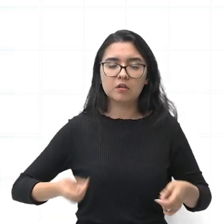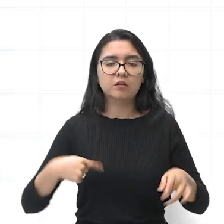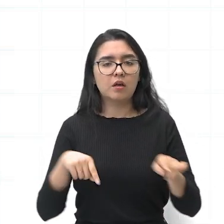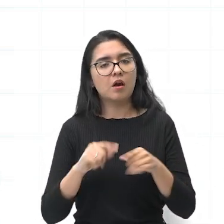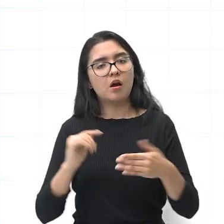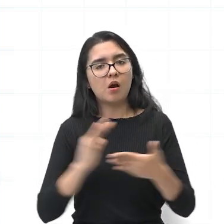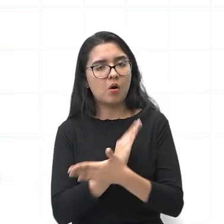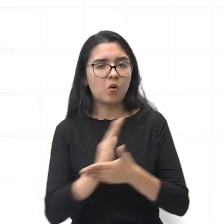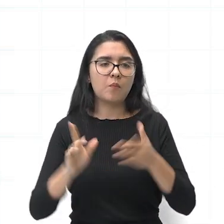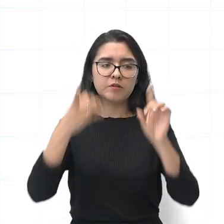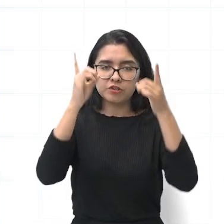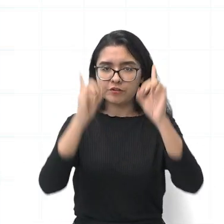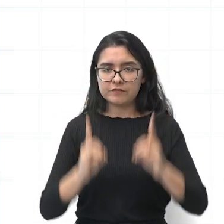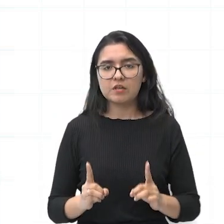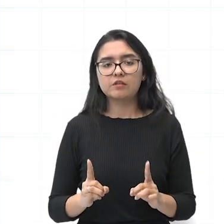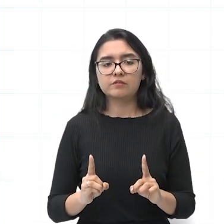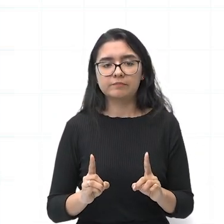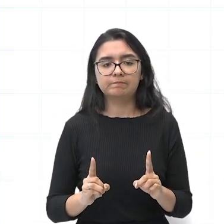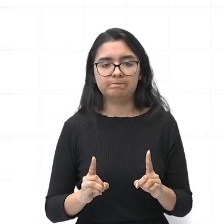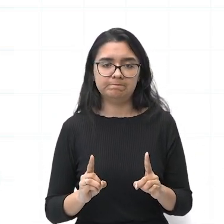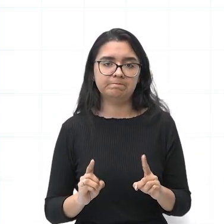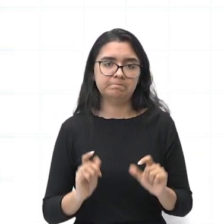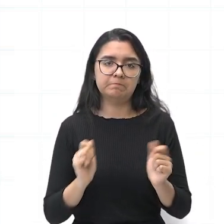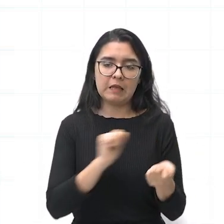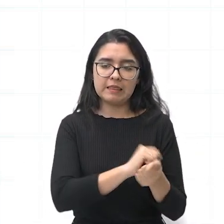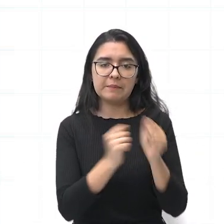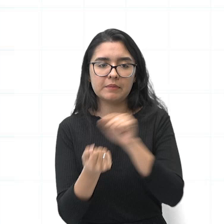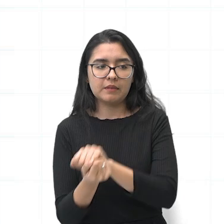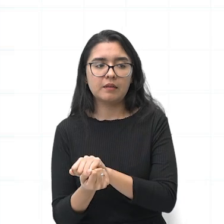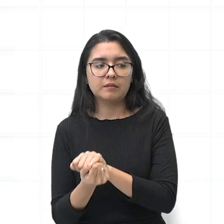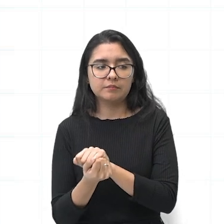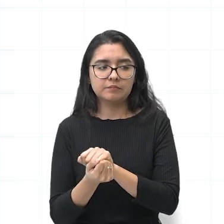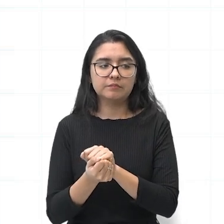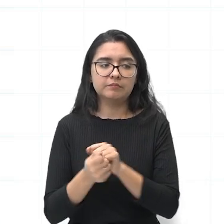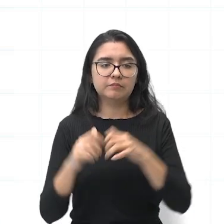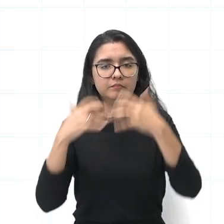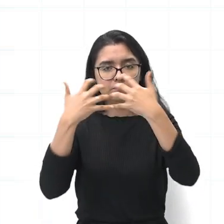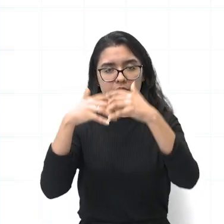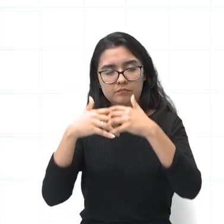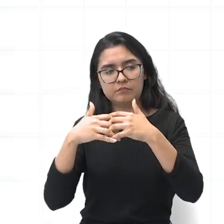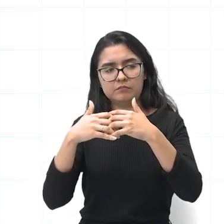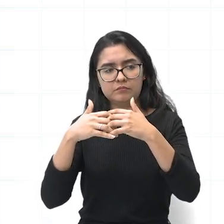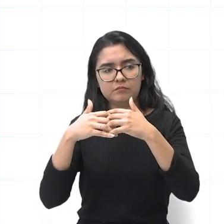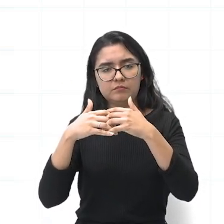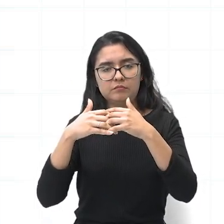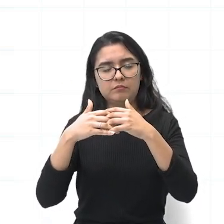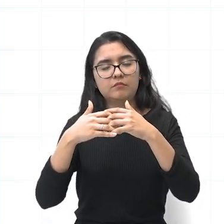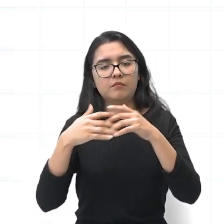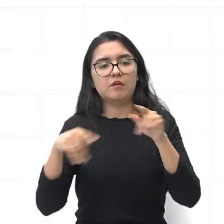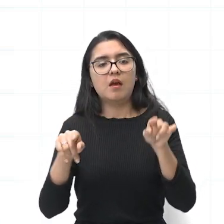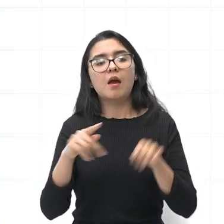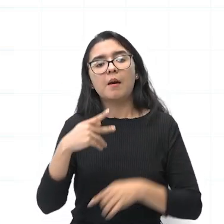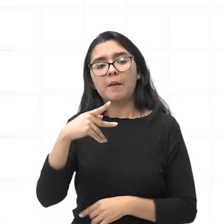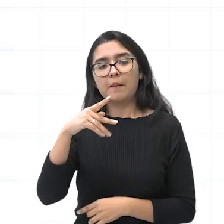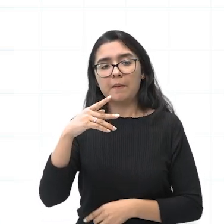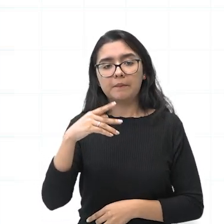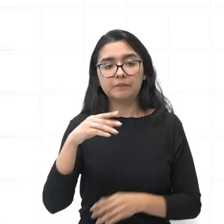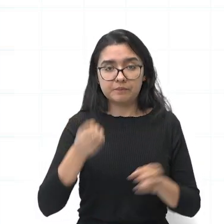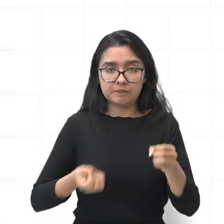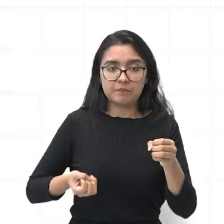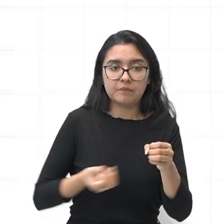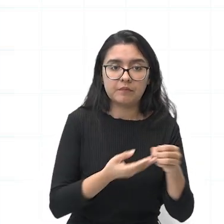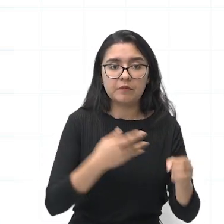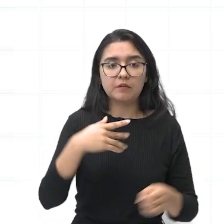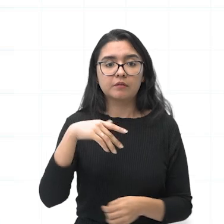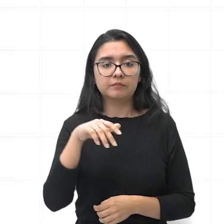algumas deficiências severas. E aí, para saber, ela é chamada de bocha paralímpica e ela veio aparecer aqui no